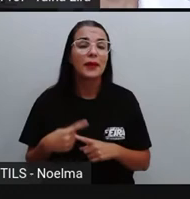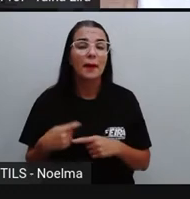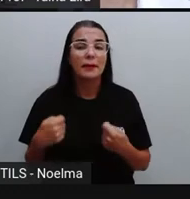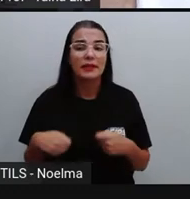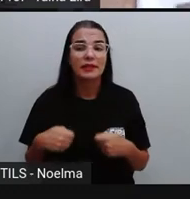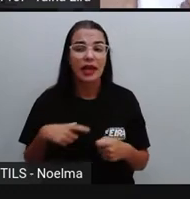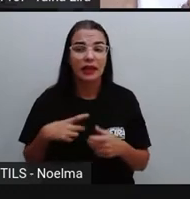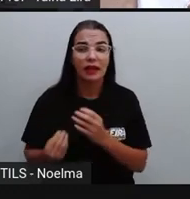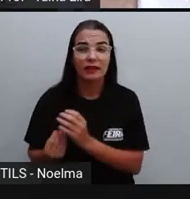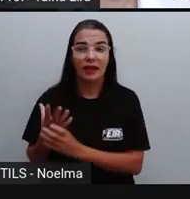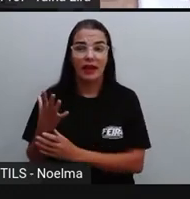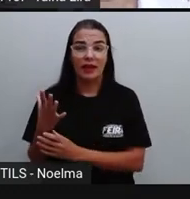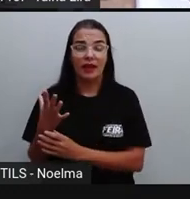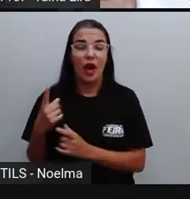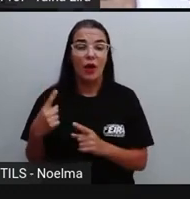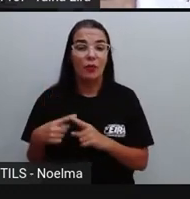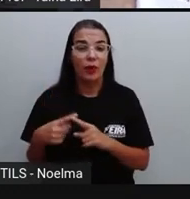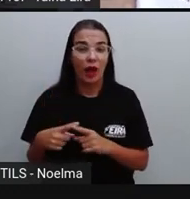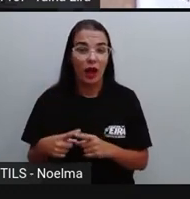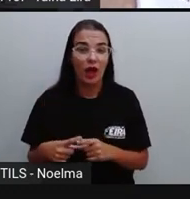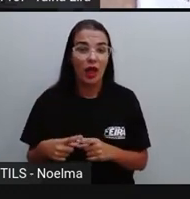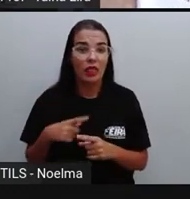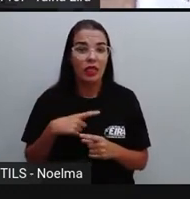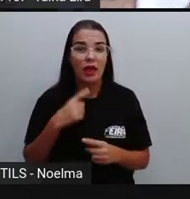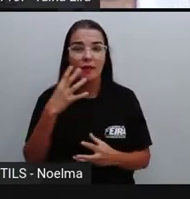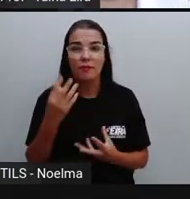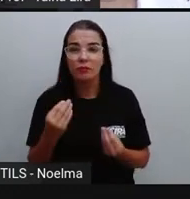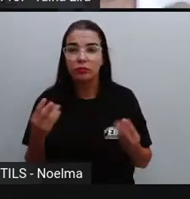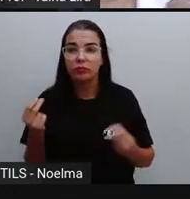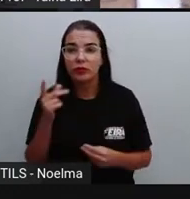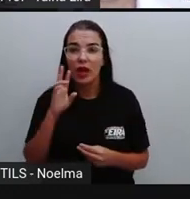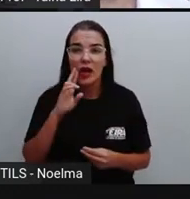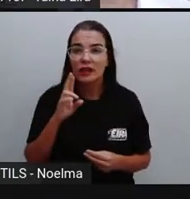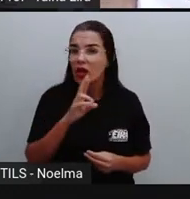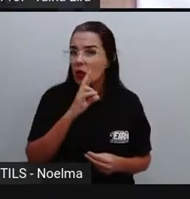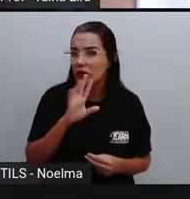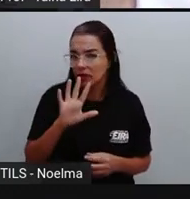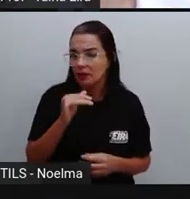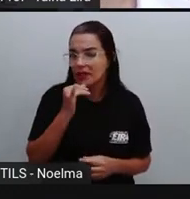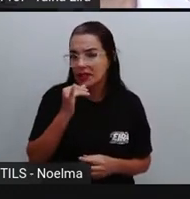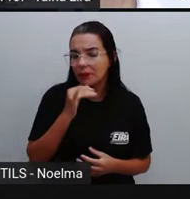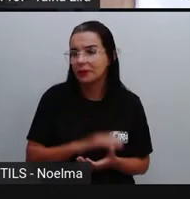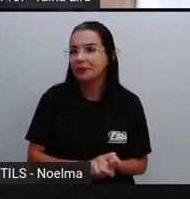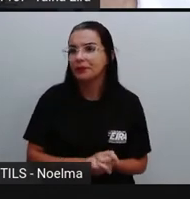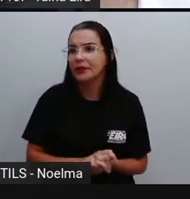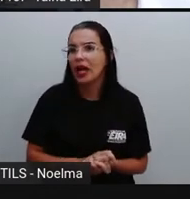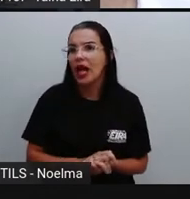Pro? Porque se a gente tem ali, ó, vários restaurantes, por exemplo, que